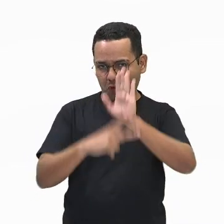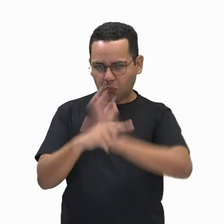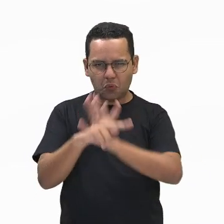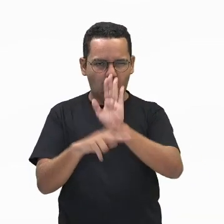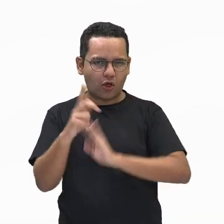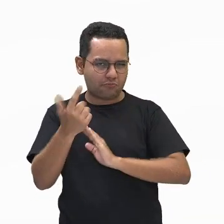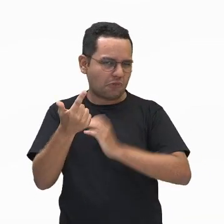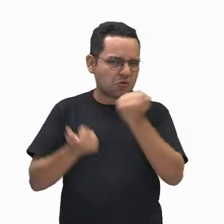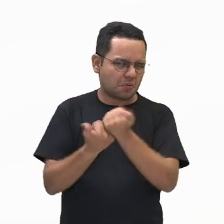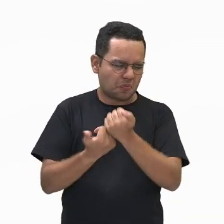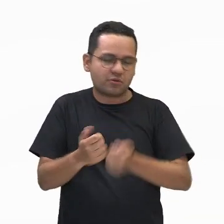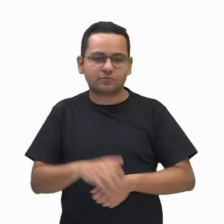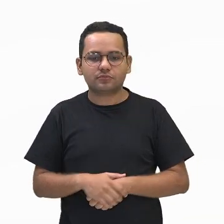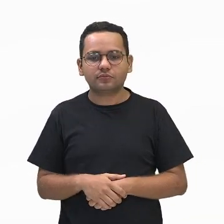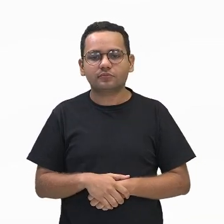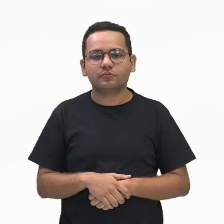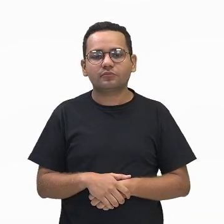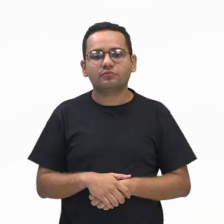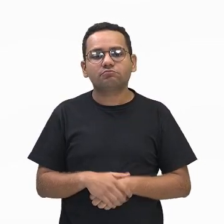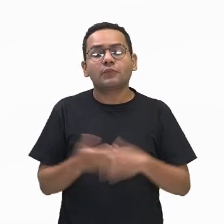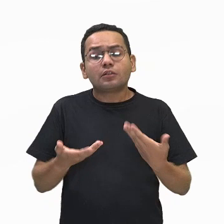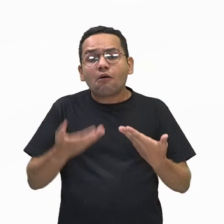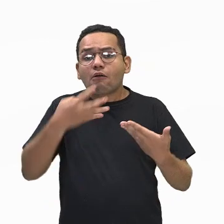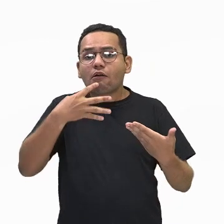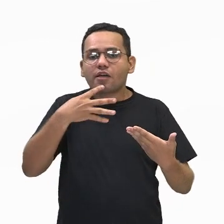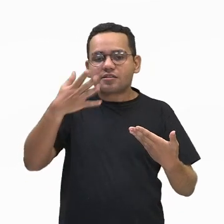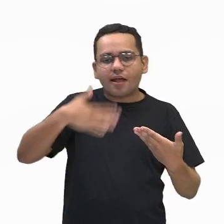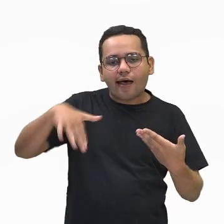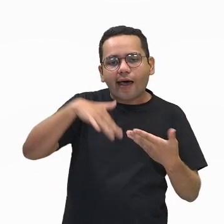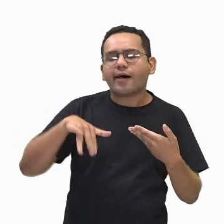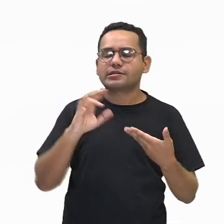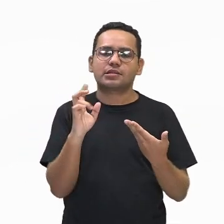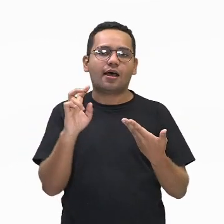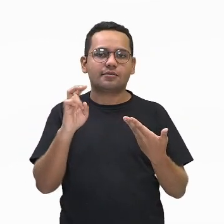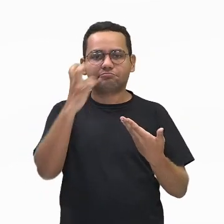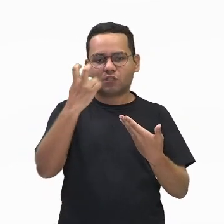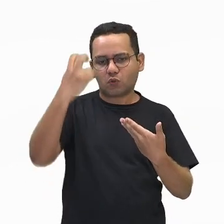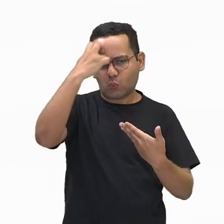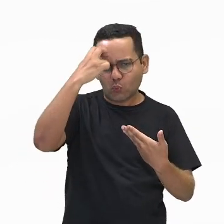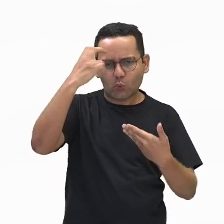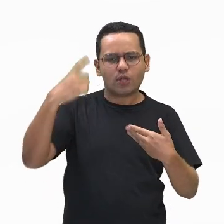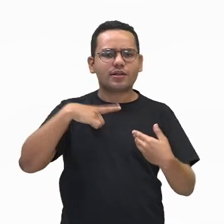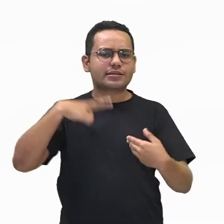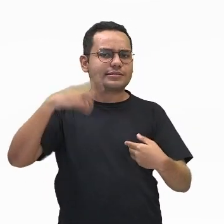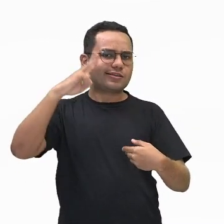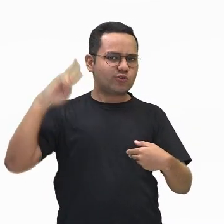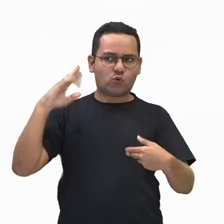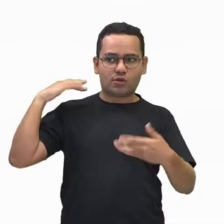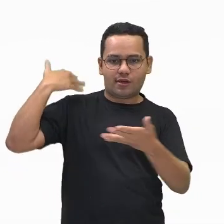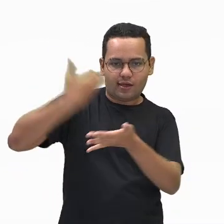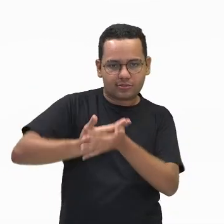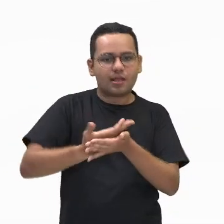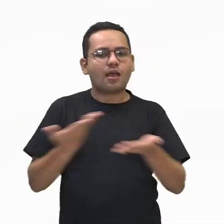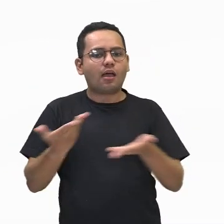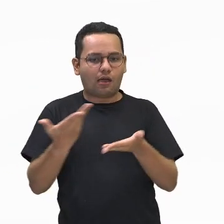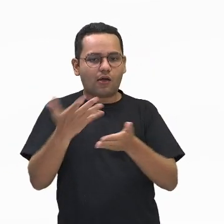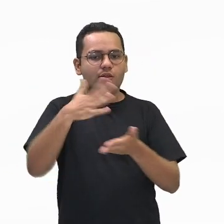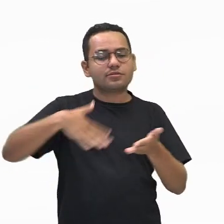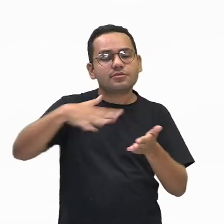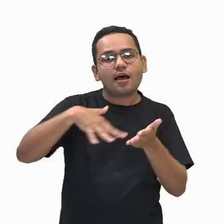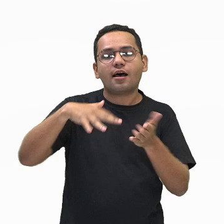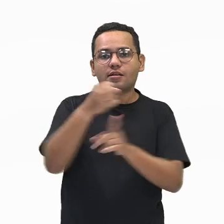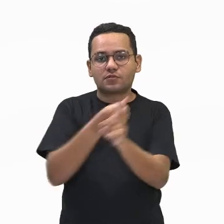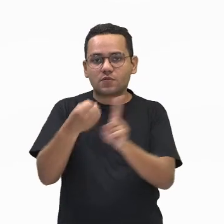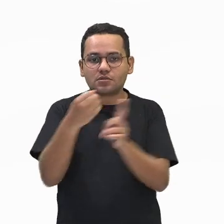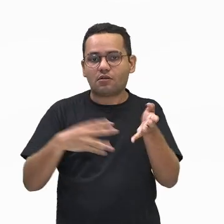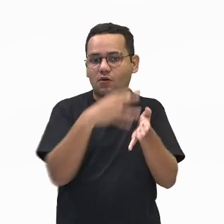2, Conhecendo nossas raízes culturais para intervir na sociedade amazônica. E nós temos duas opções de projetos